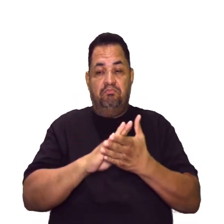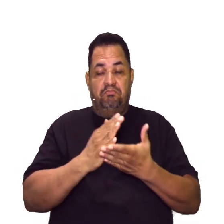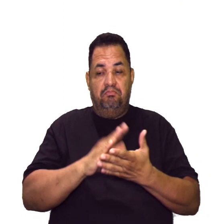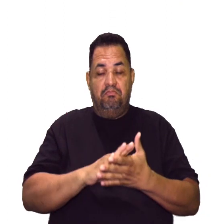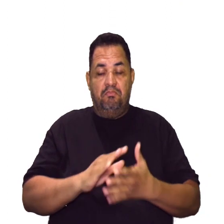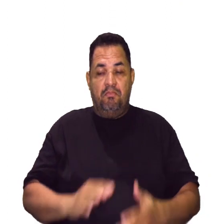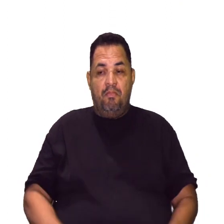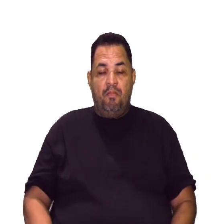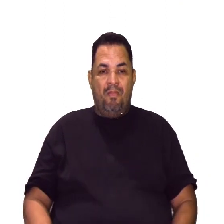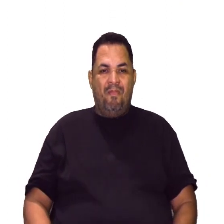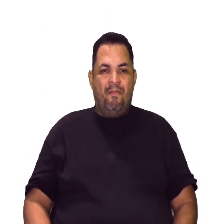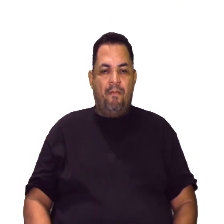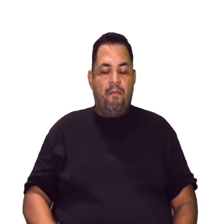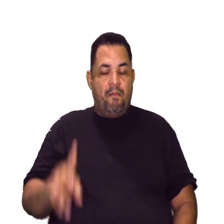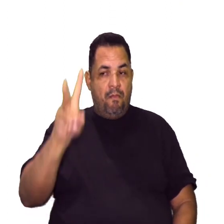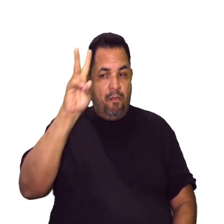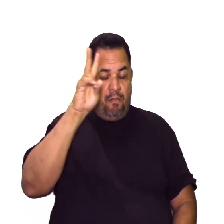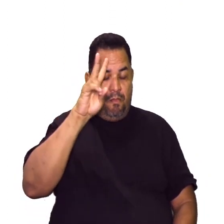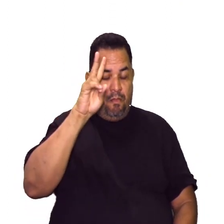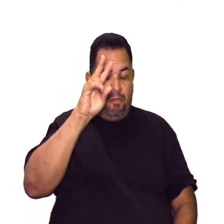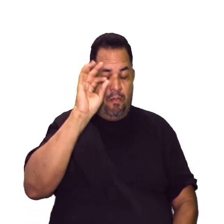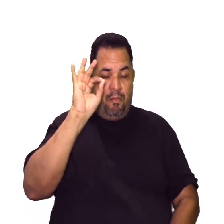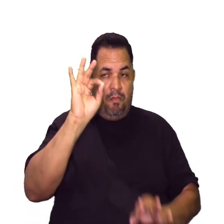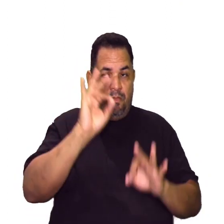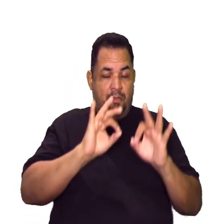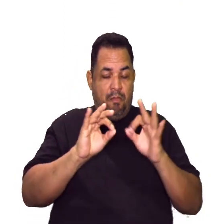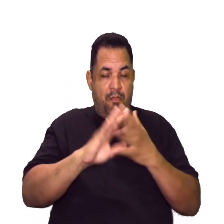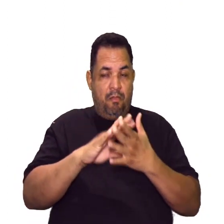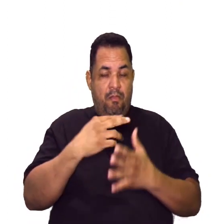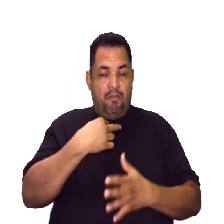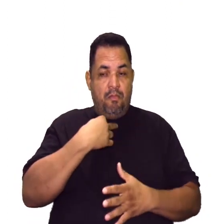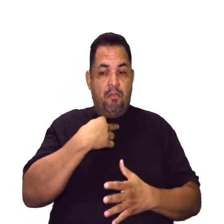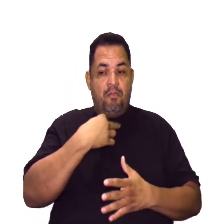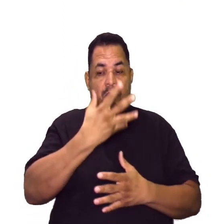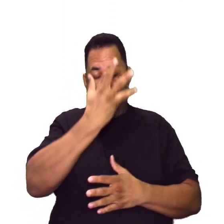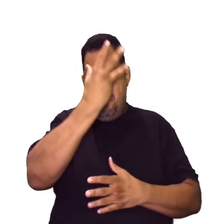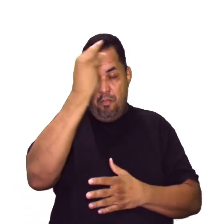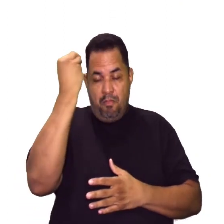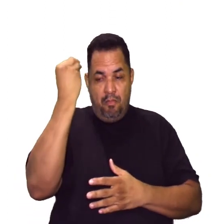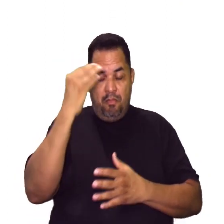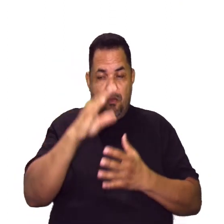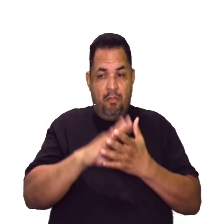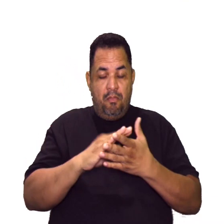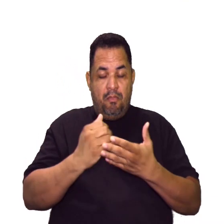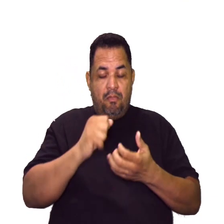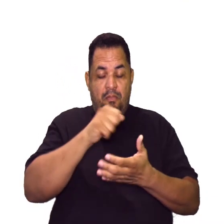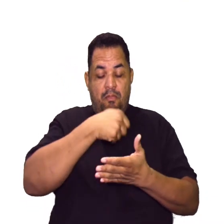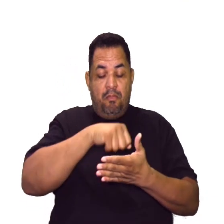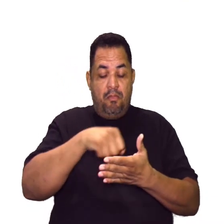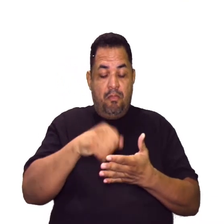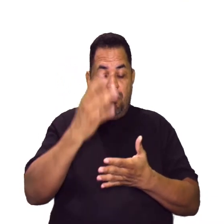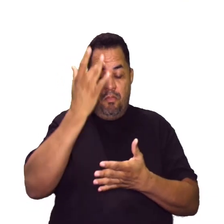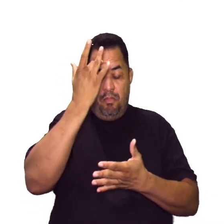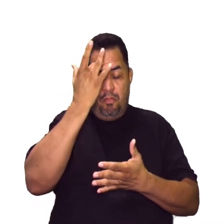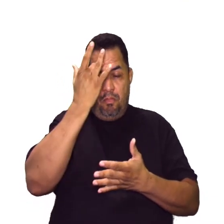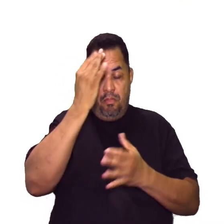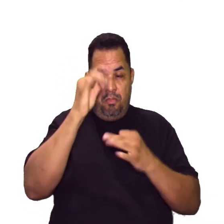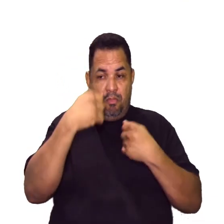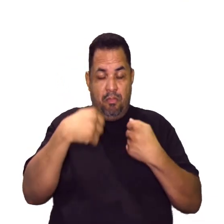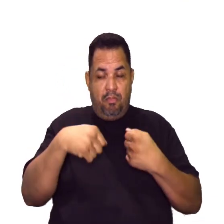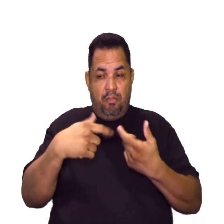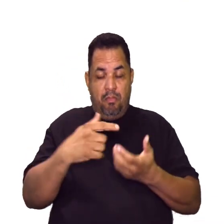Ótimo. E lembrando, hein? Você não pode esquecer que para você escrever a fórmula